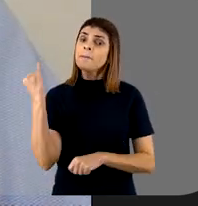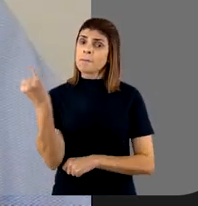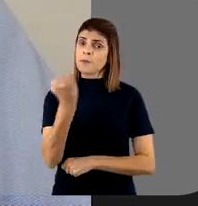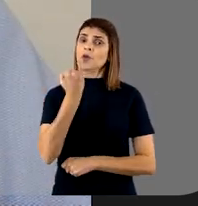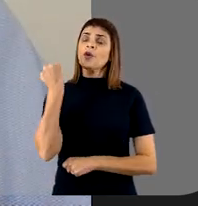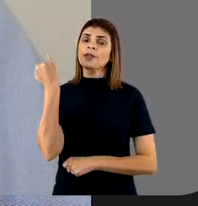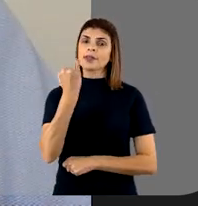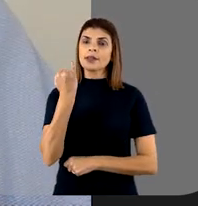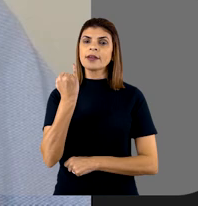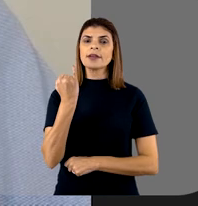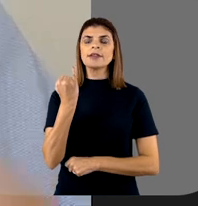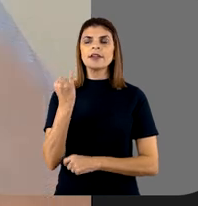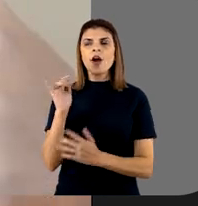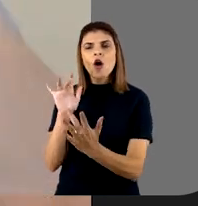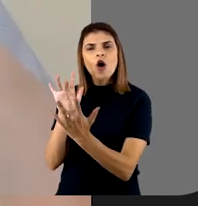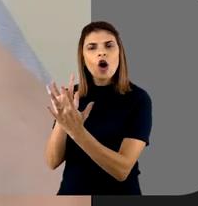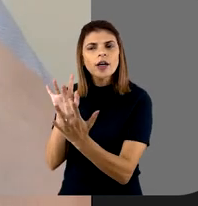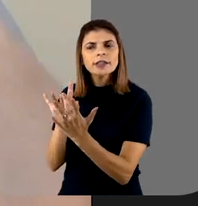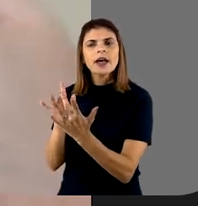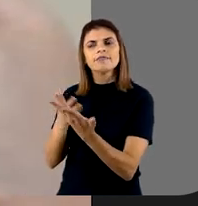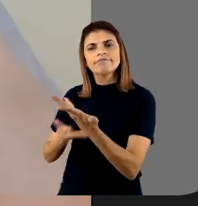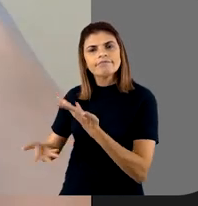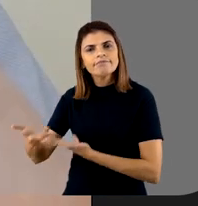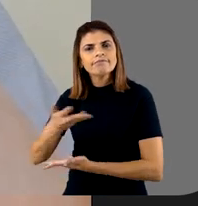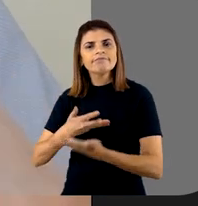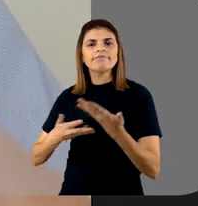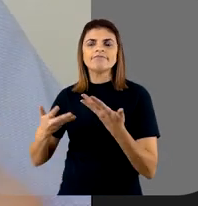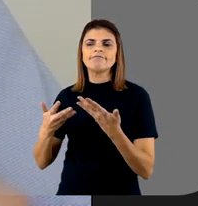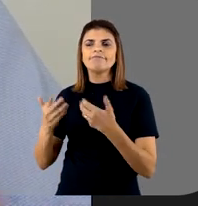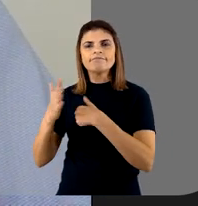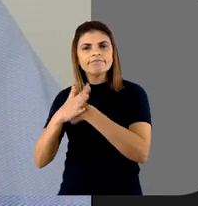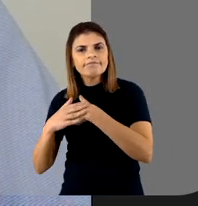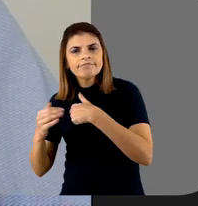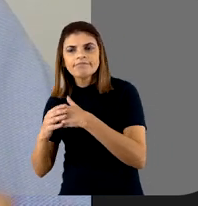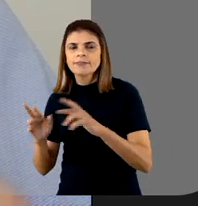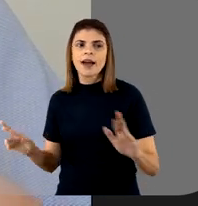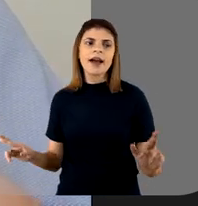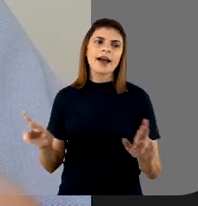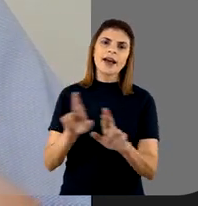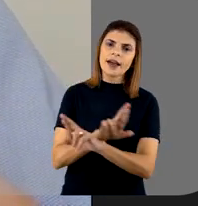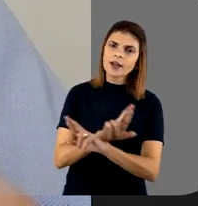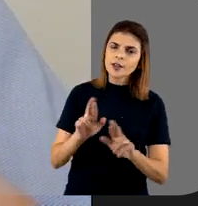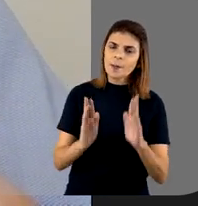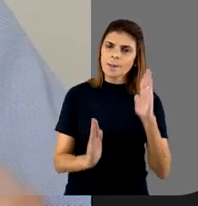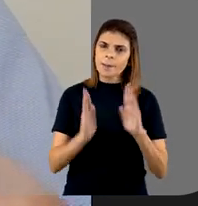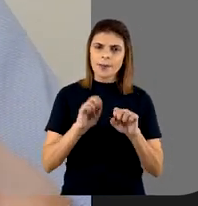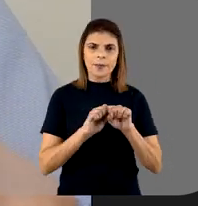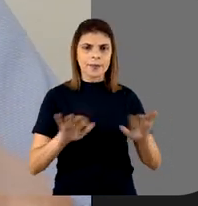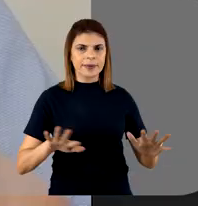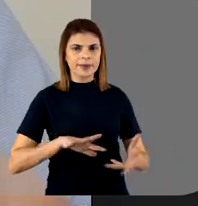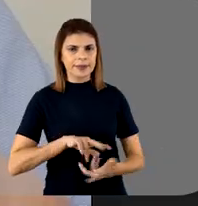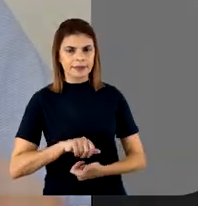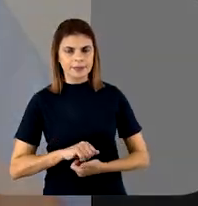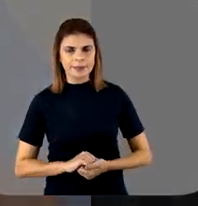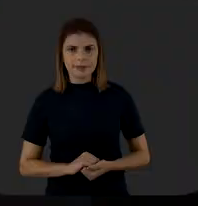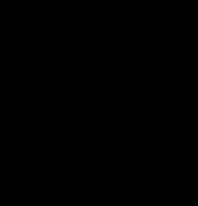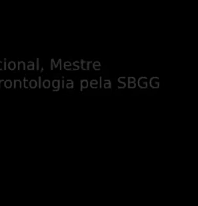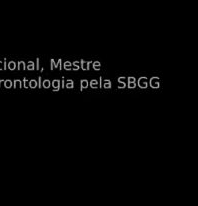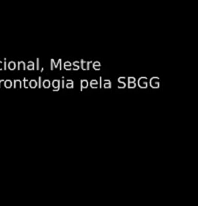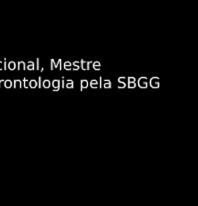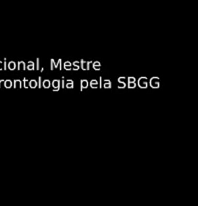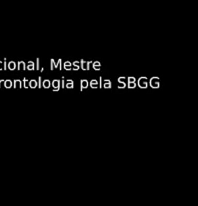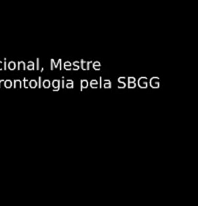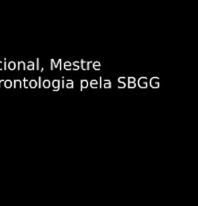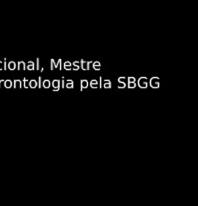também toda essa importância da conexão, do estabelecimento dessas relações nesse período de pandemia.